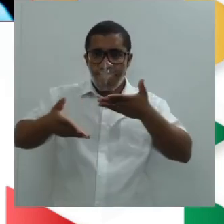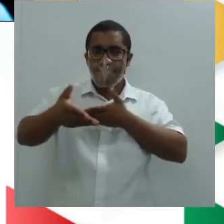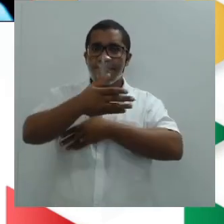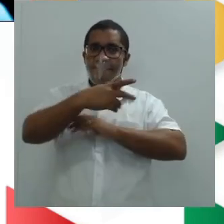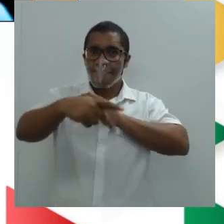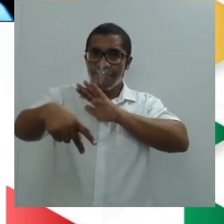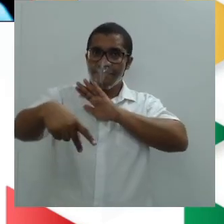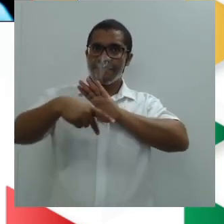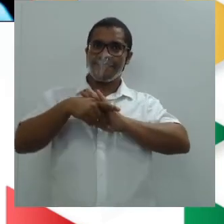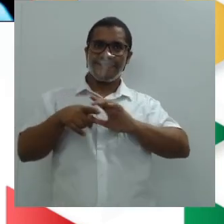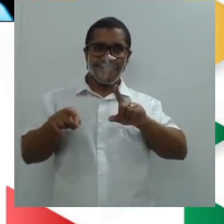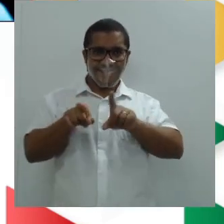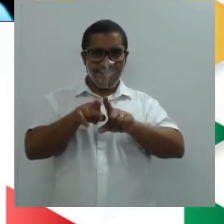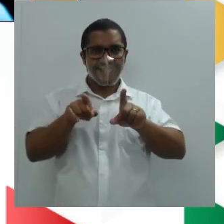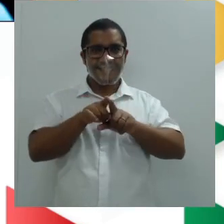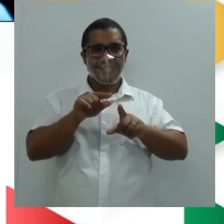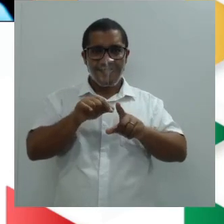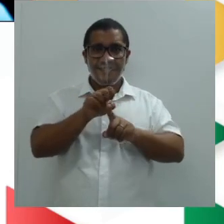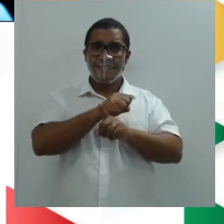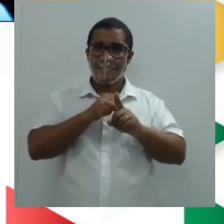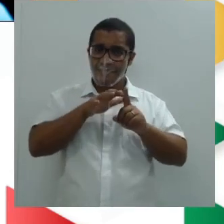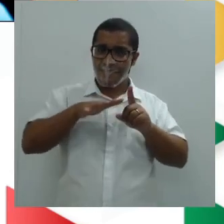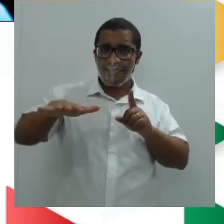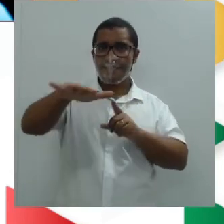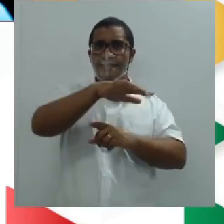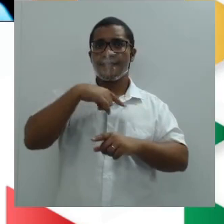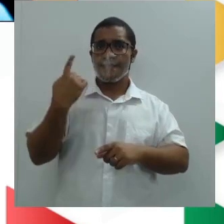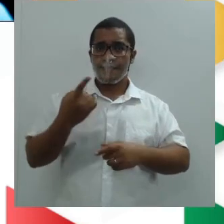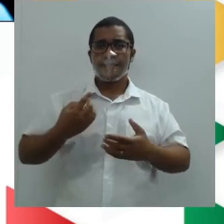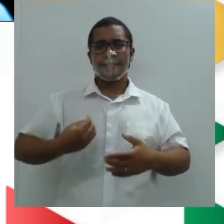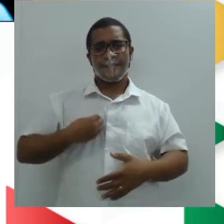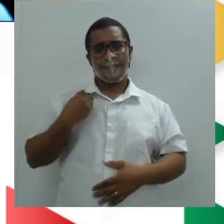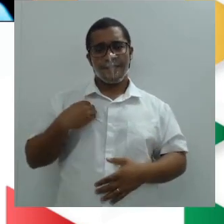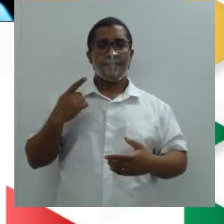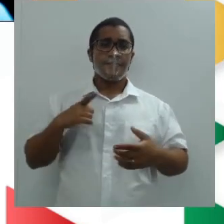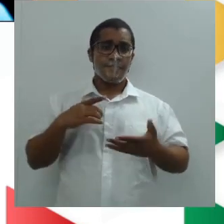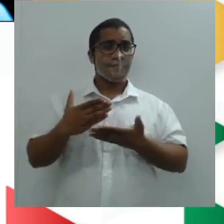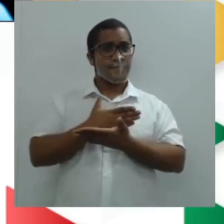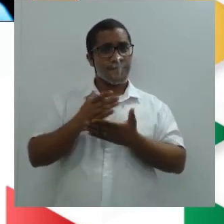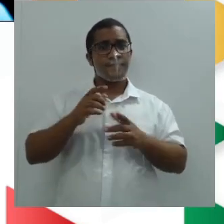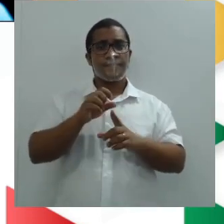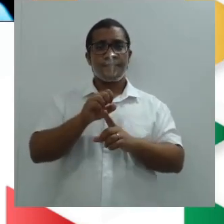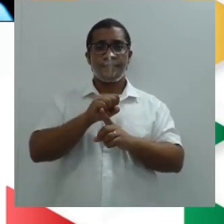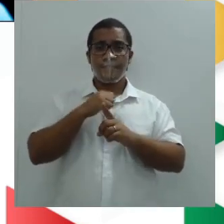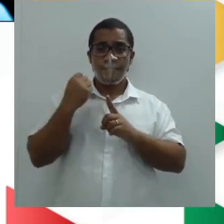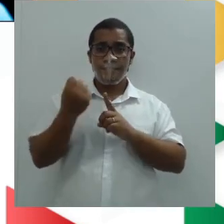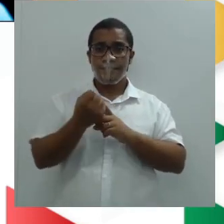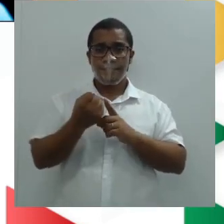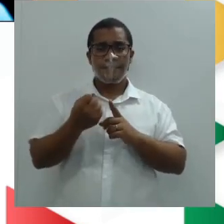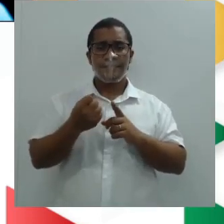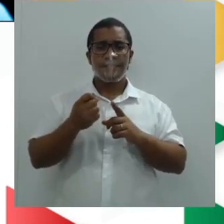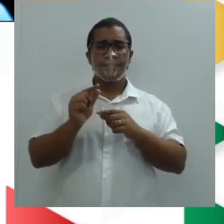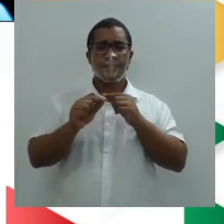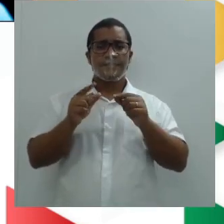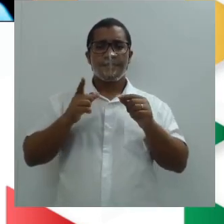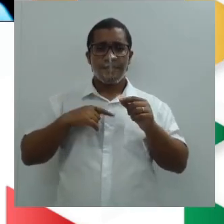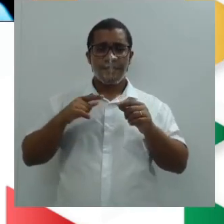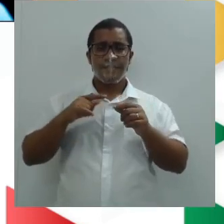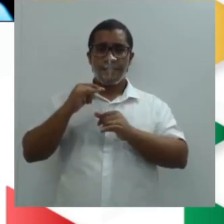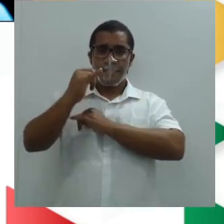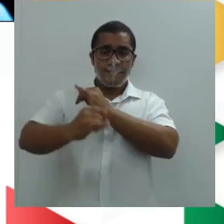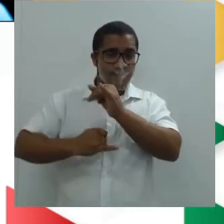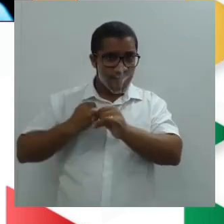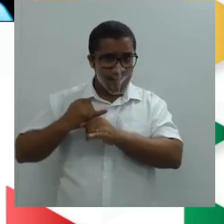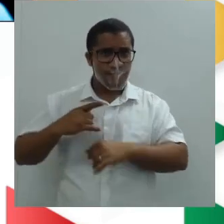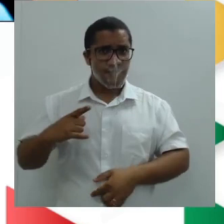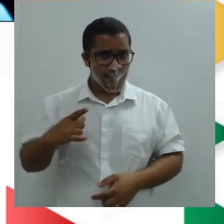também da sociedade que vivemos. E existem interações sociais no ciberespaço.